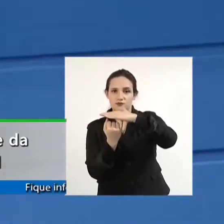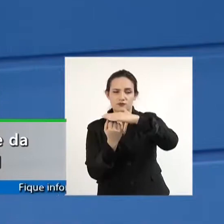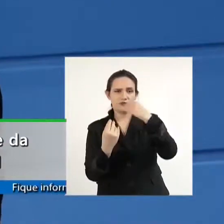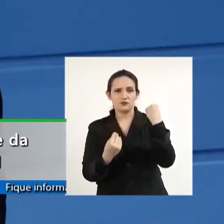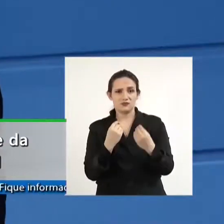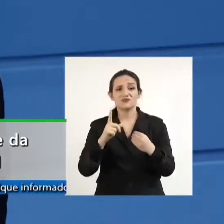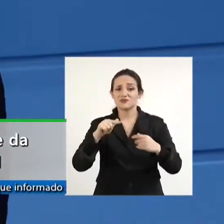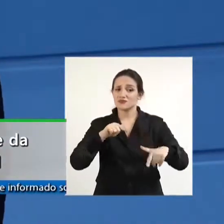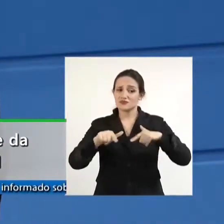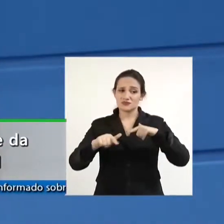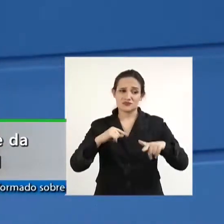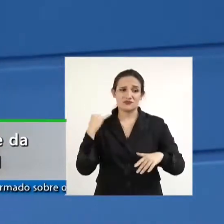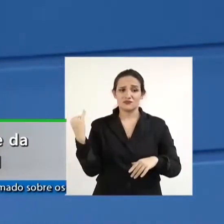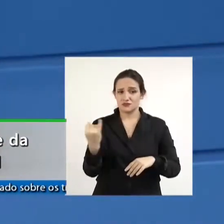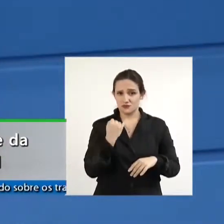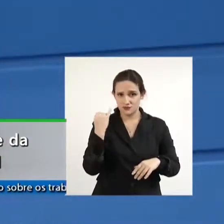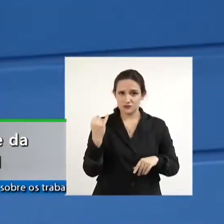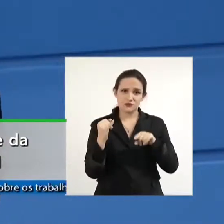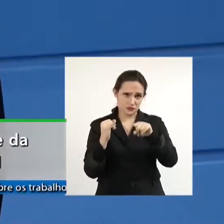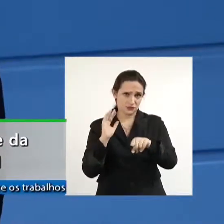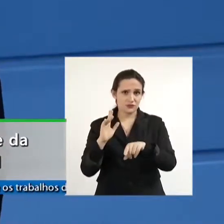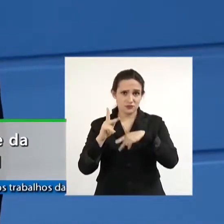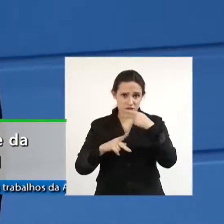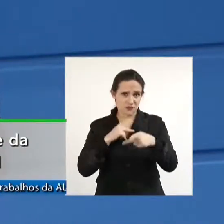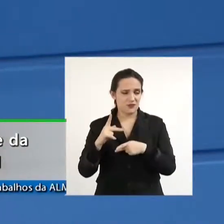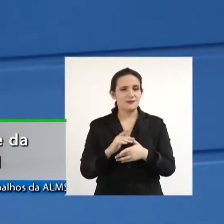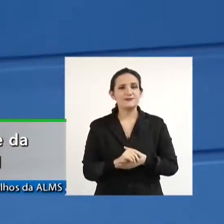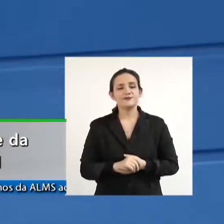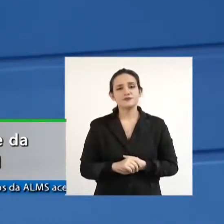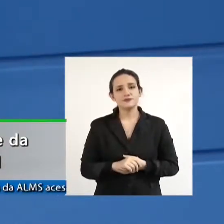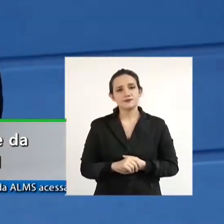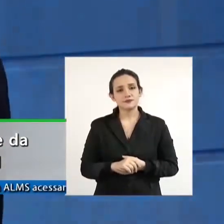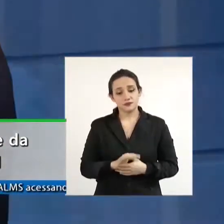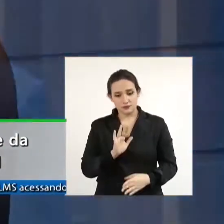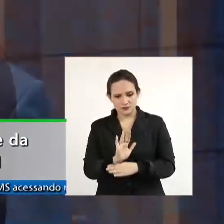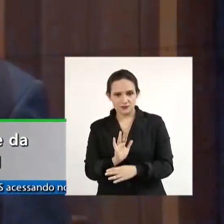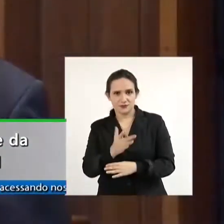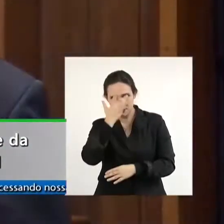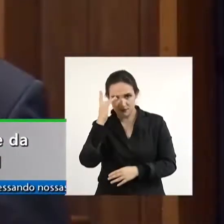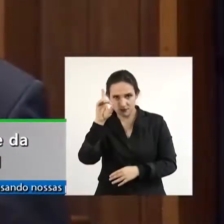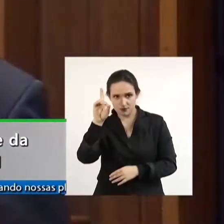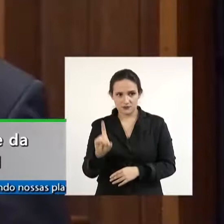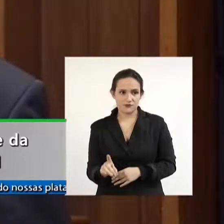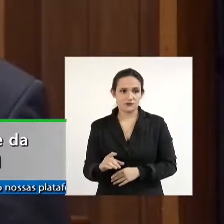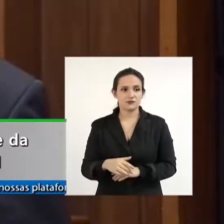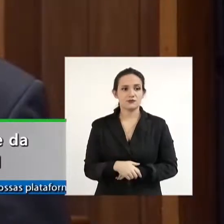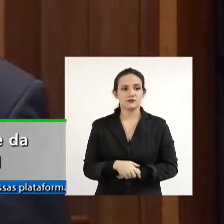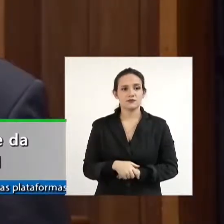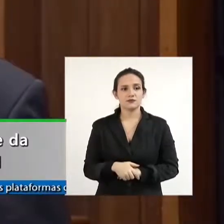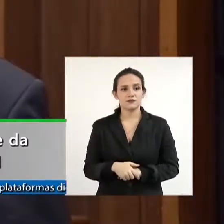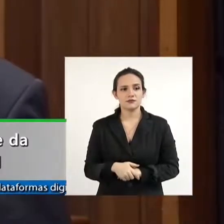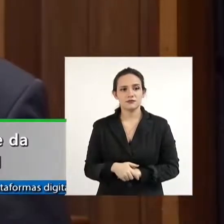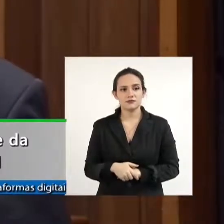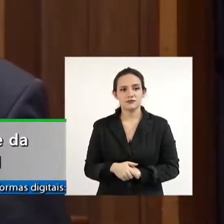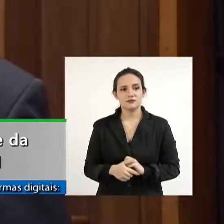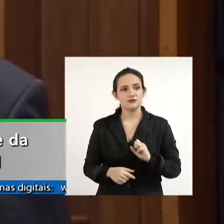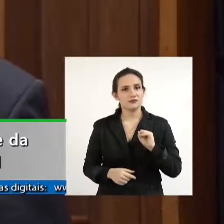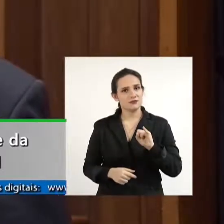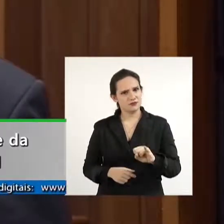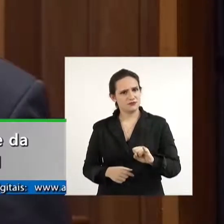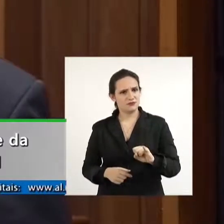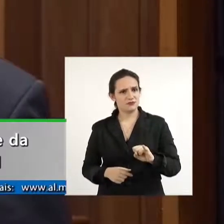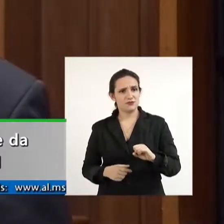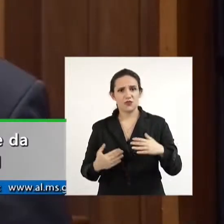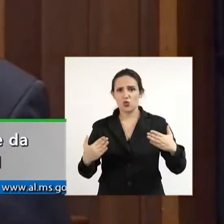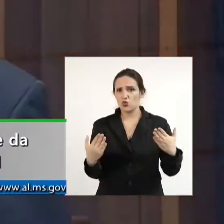trabalho inestimável, como falou aqui Vossa Excelência. Se elas não atendessem essa população, eu tenho certeza que hoje